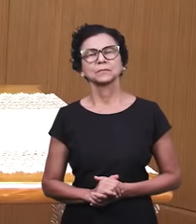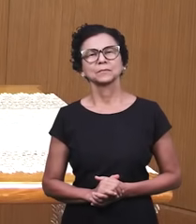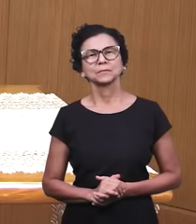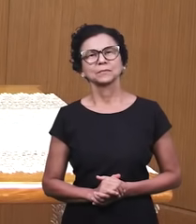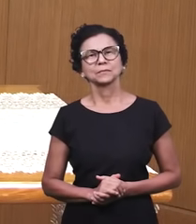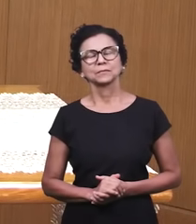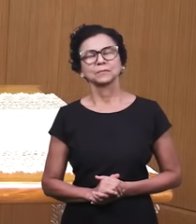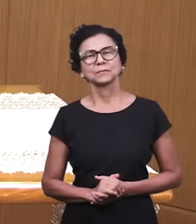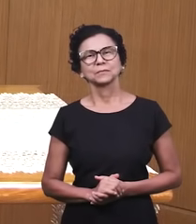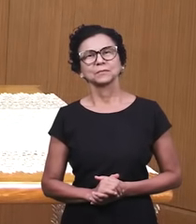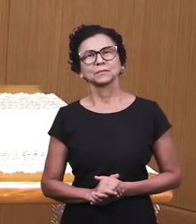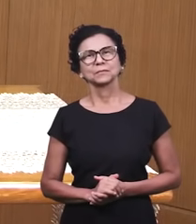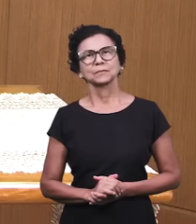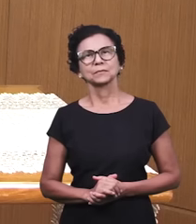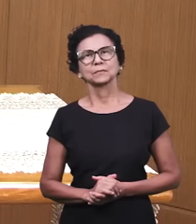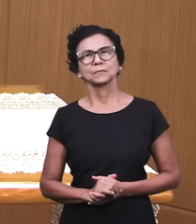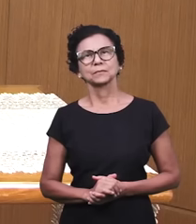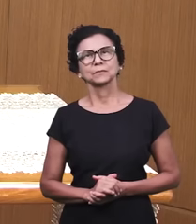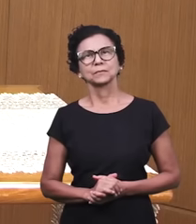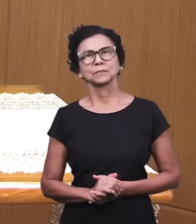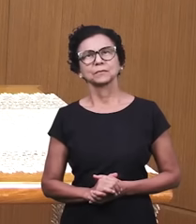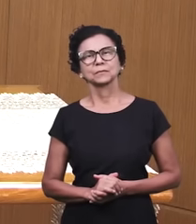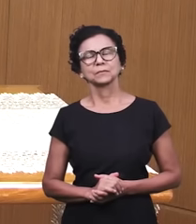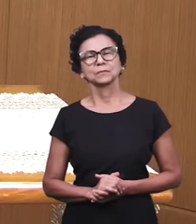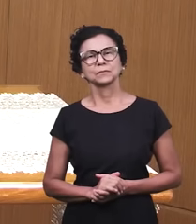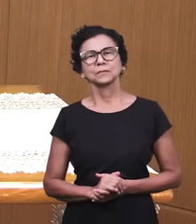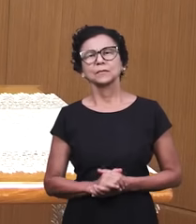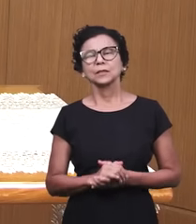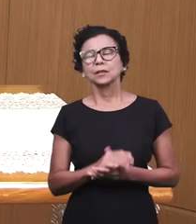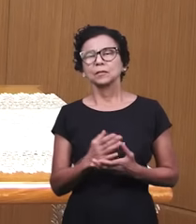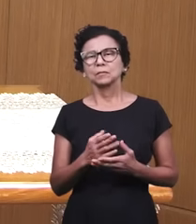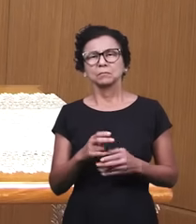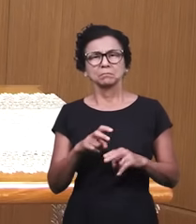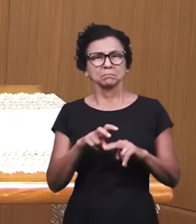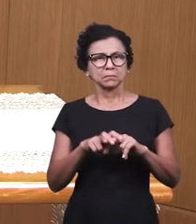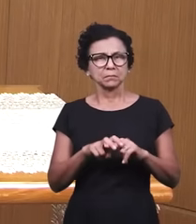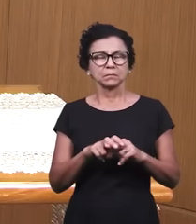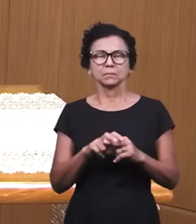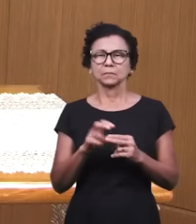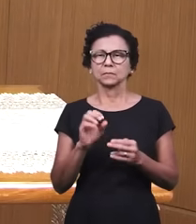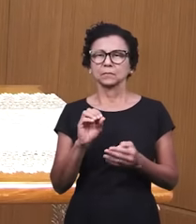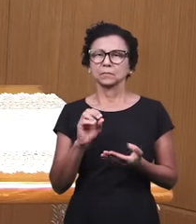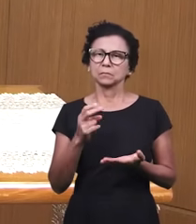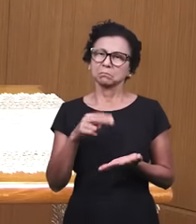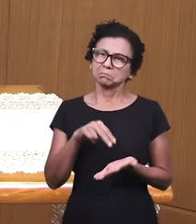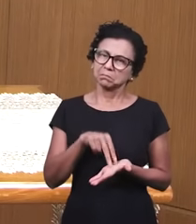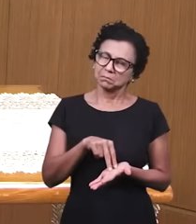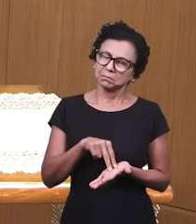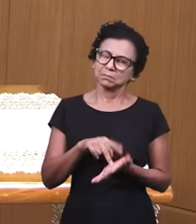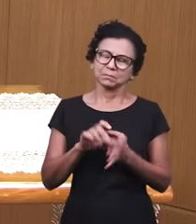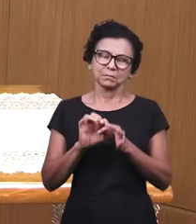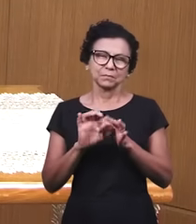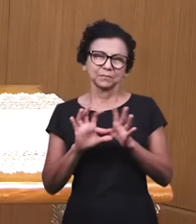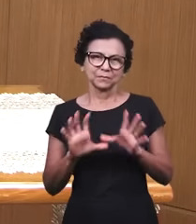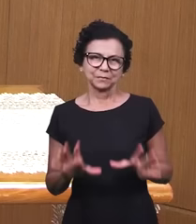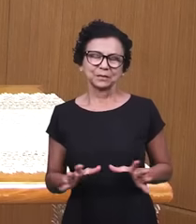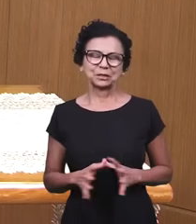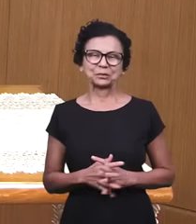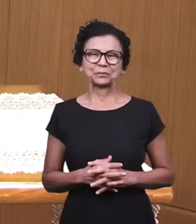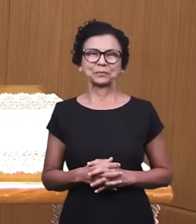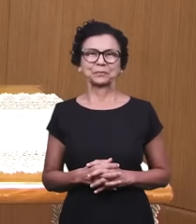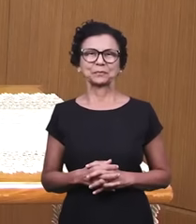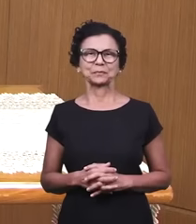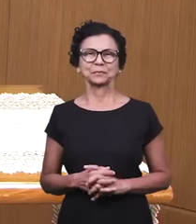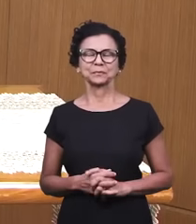está, se quiser se ajoelhar, assentado ou até mesmo em pé. Vamos iniciar um clamor